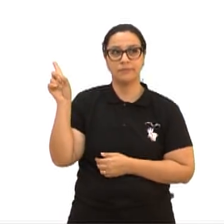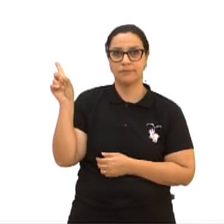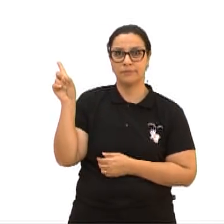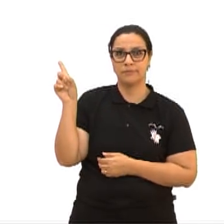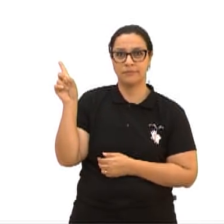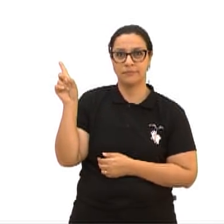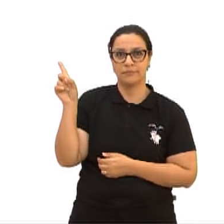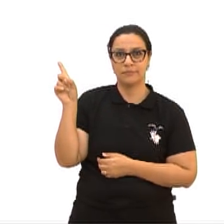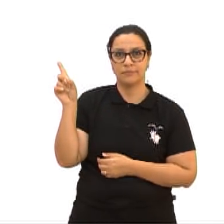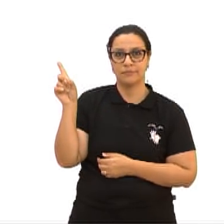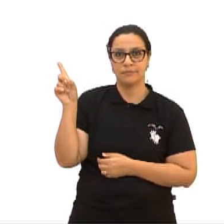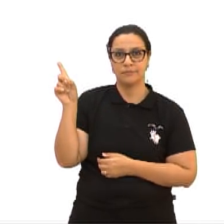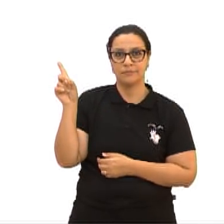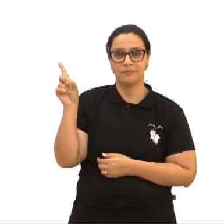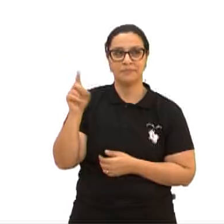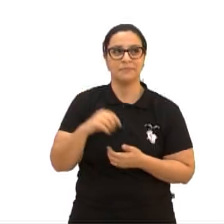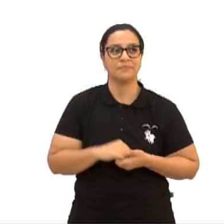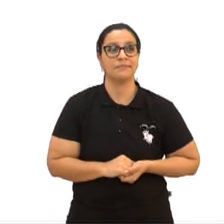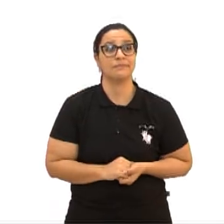is whistling.